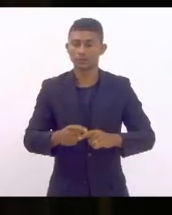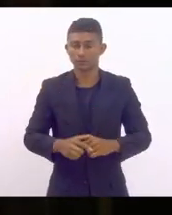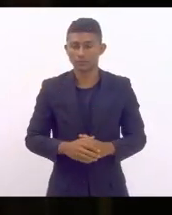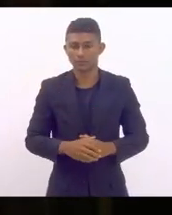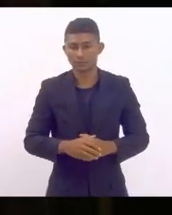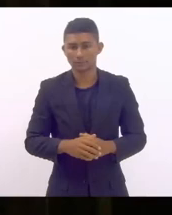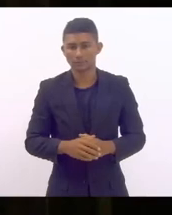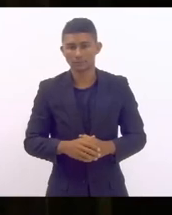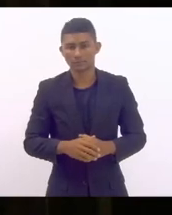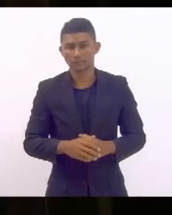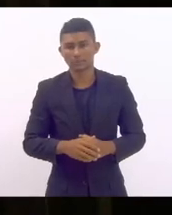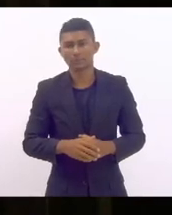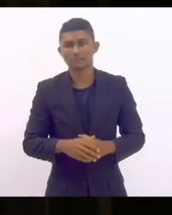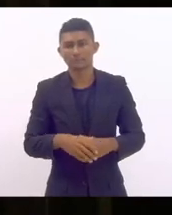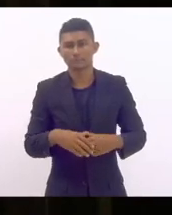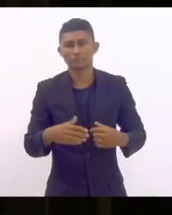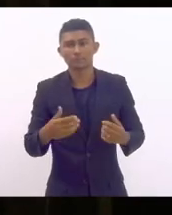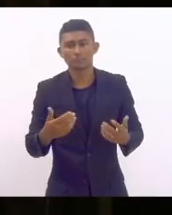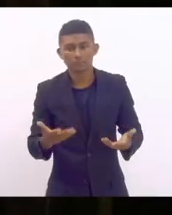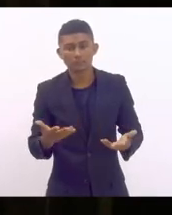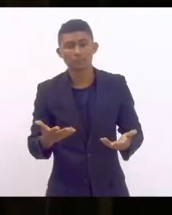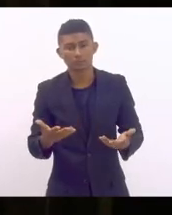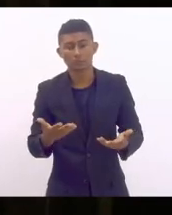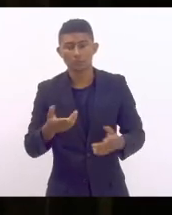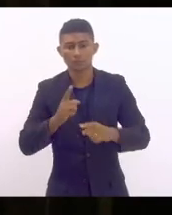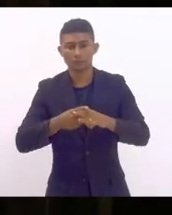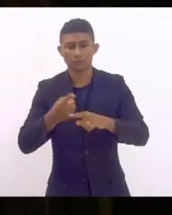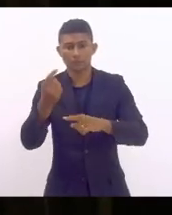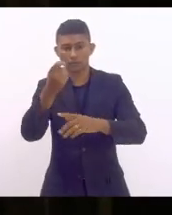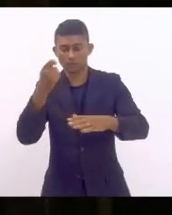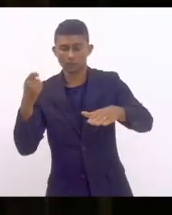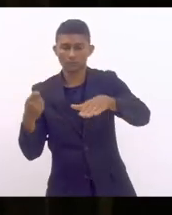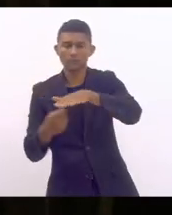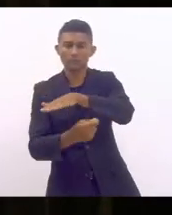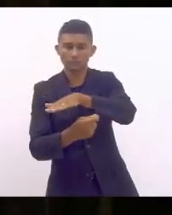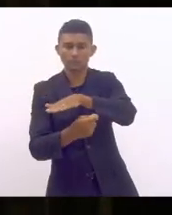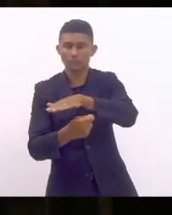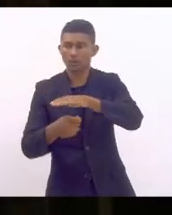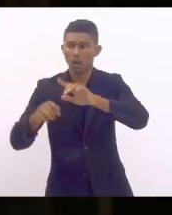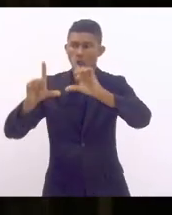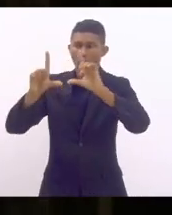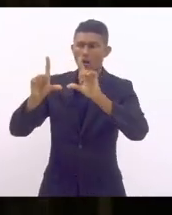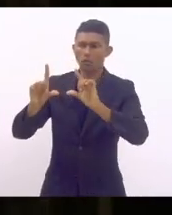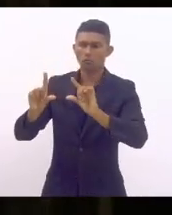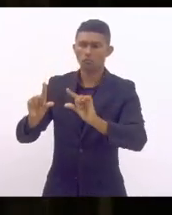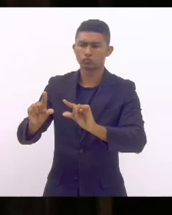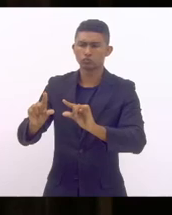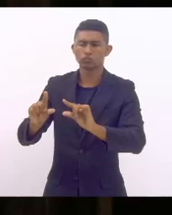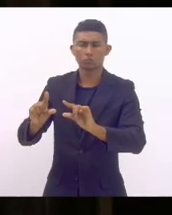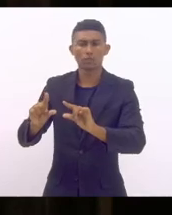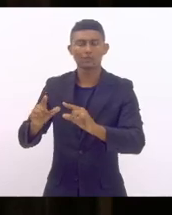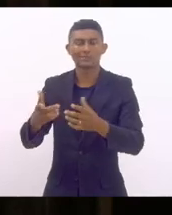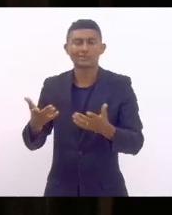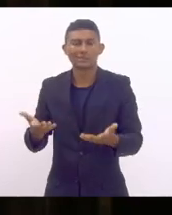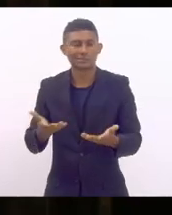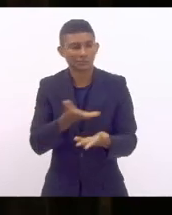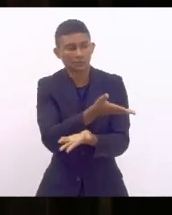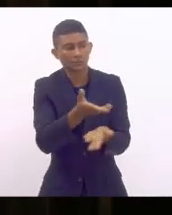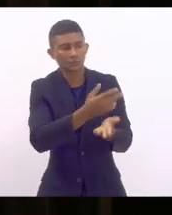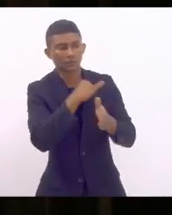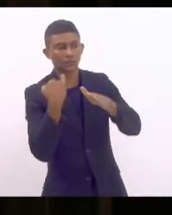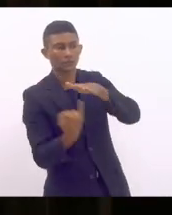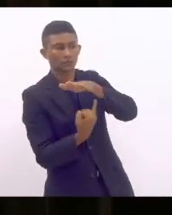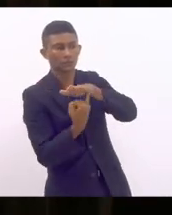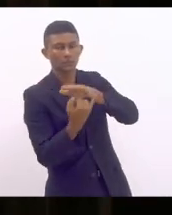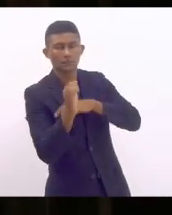uma das situações que a falta de orçamento ou redução de lhe trazem para as instituições de